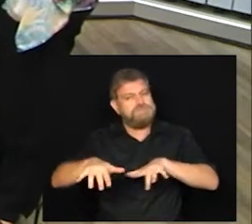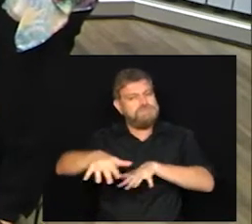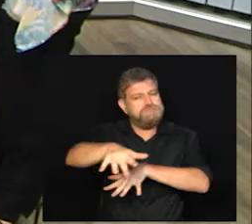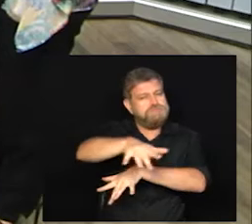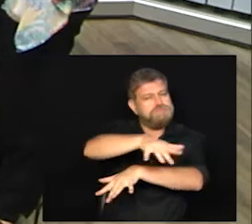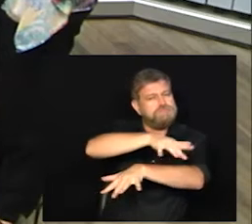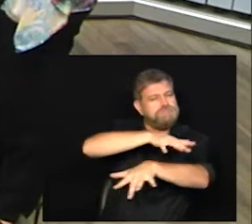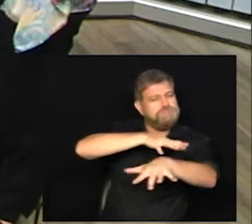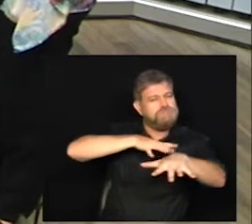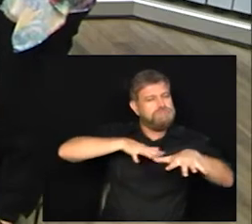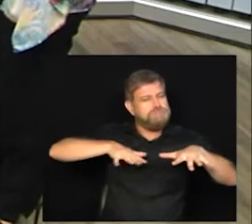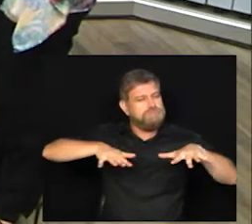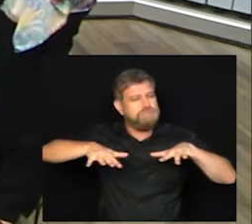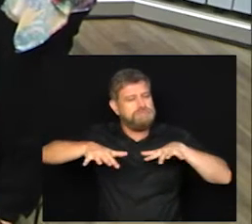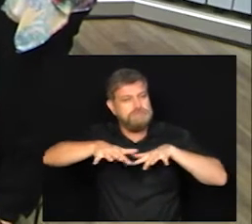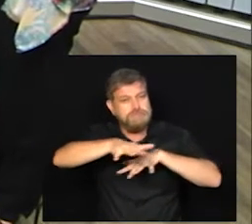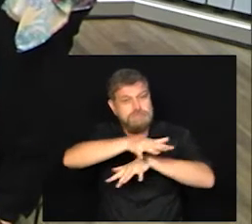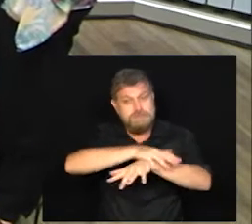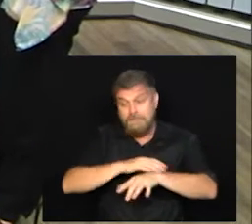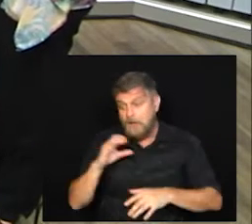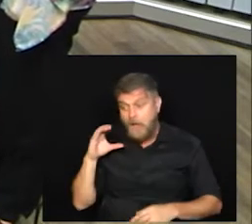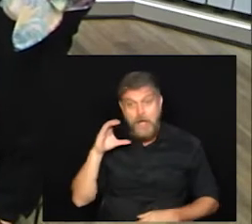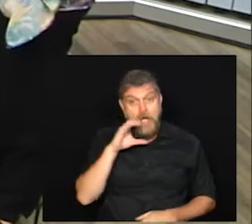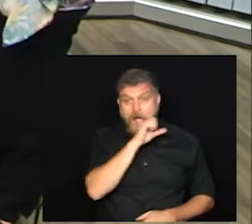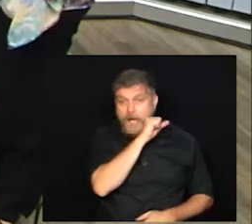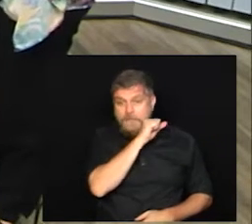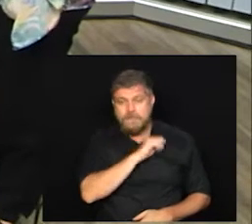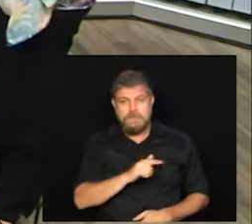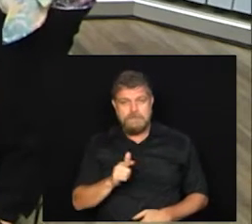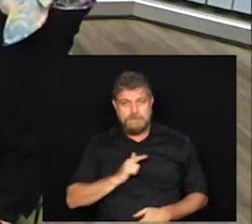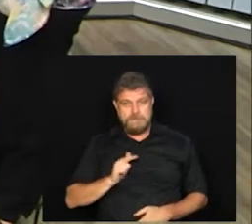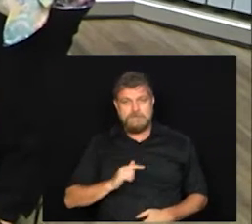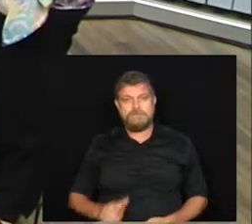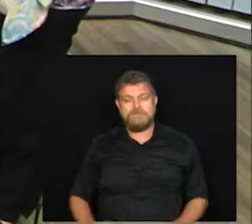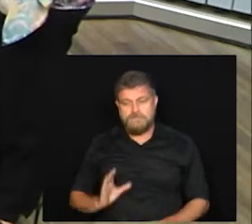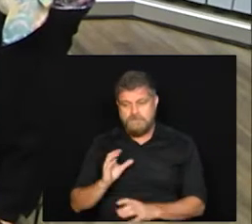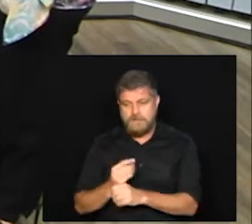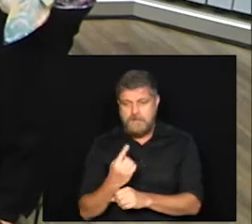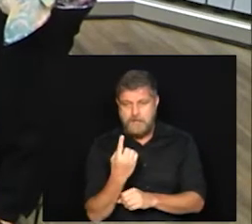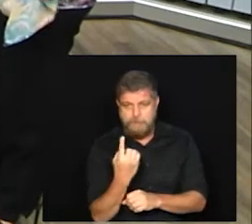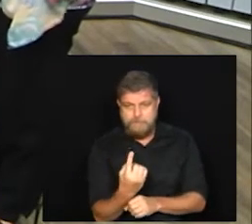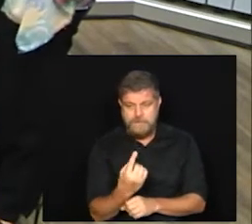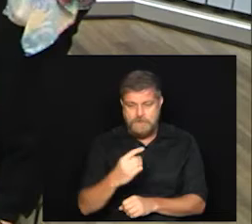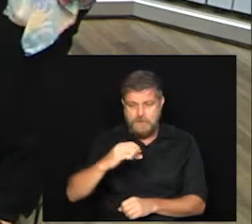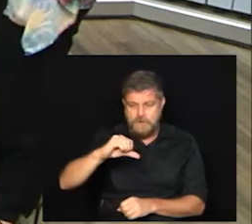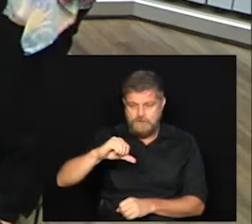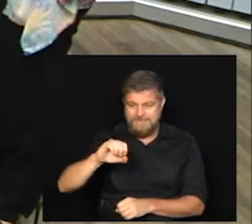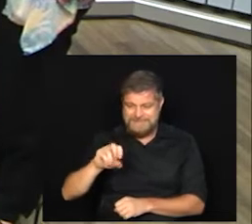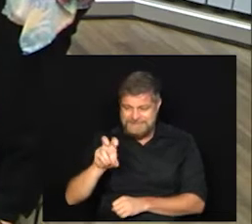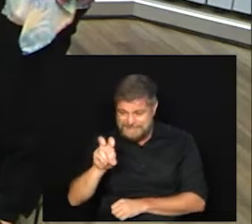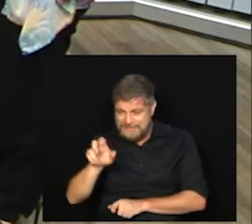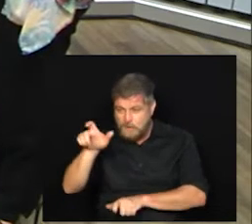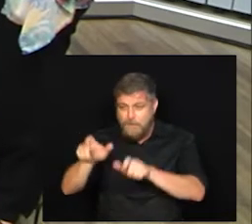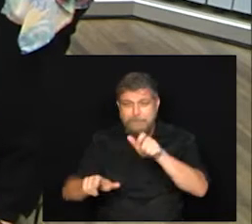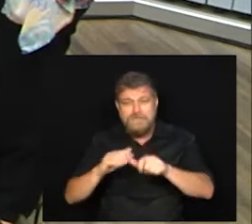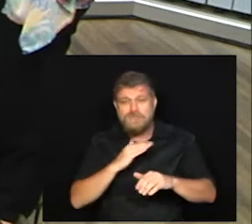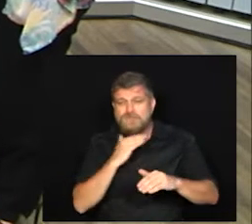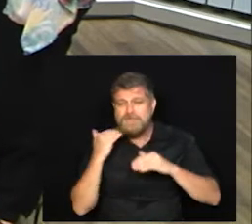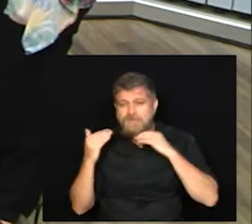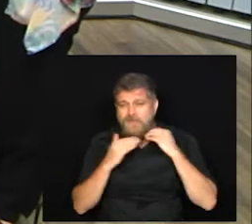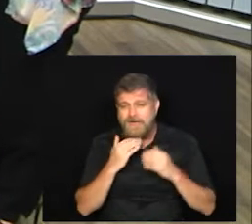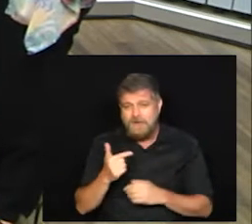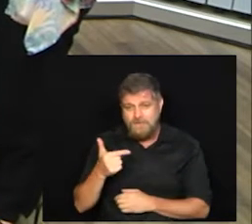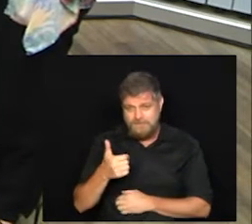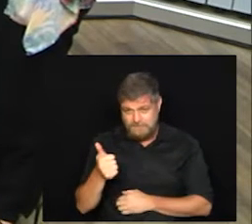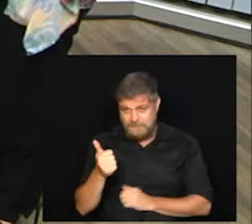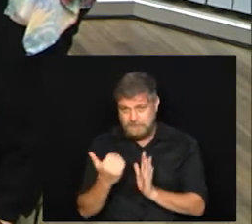nossa cidade com muita rapidez. A cidade soma 1.905 óbitos, 21 confirmados a